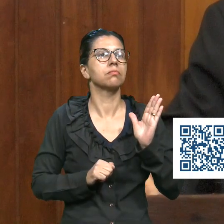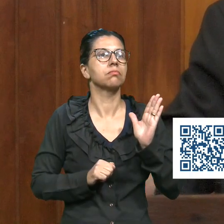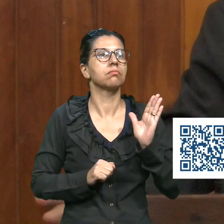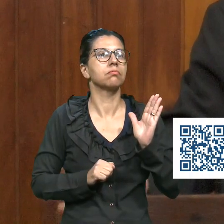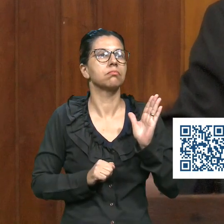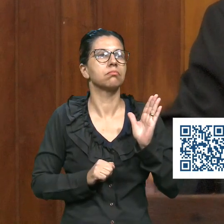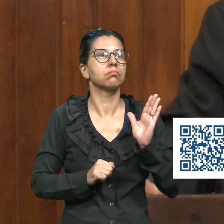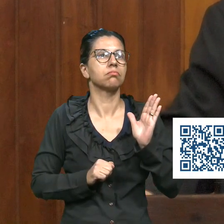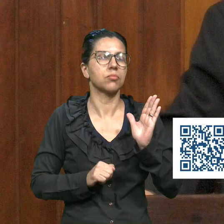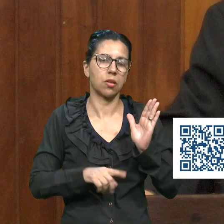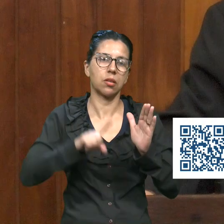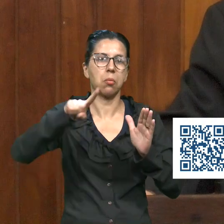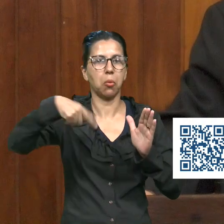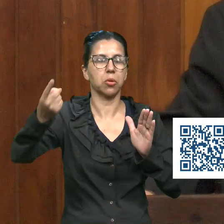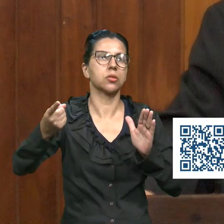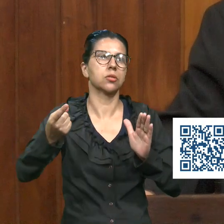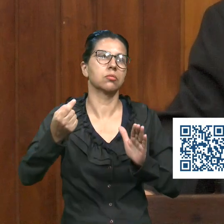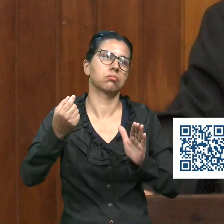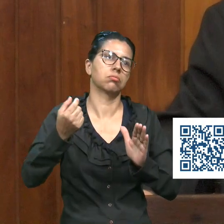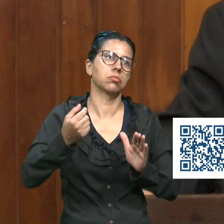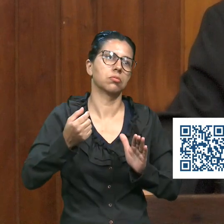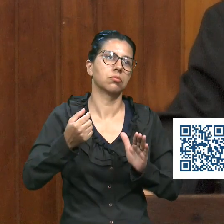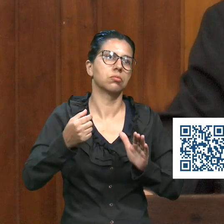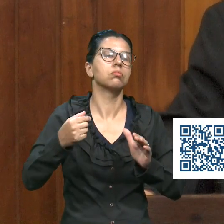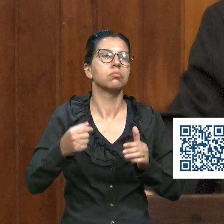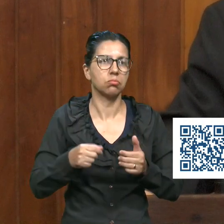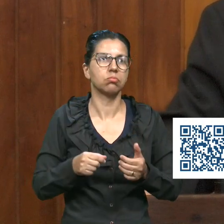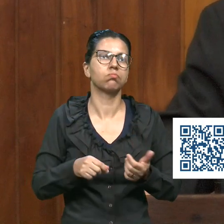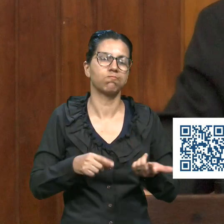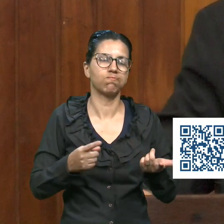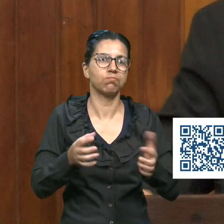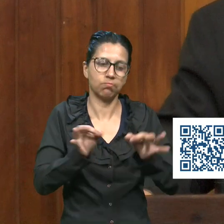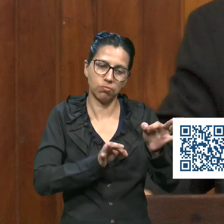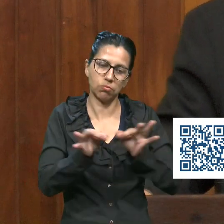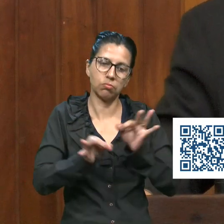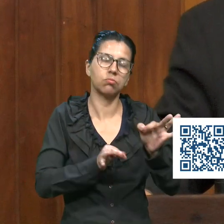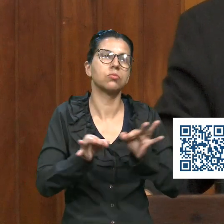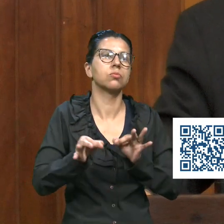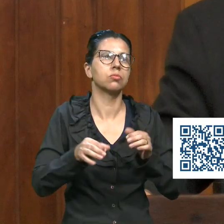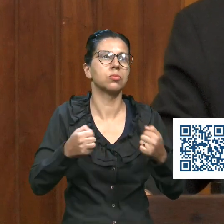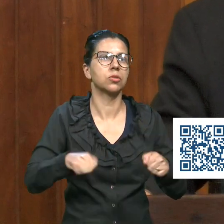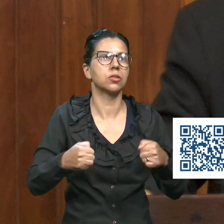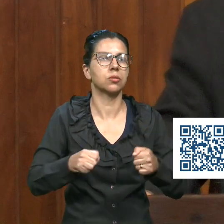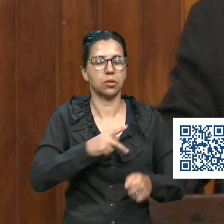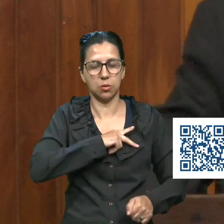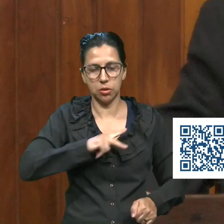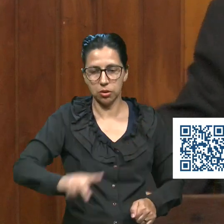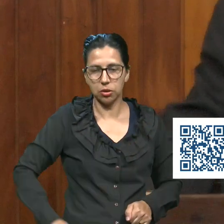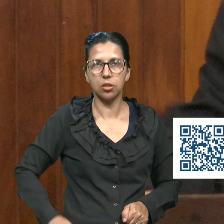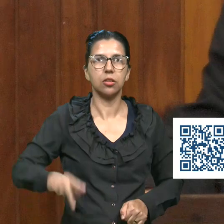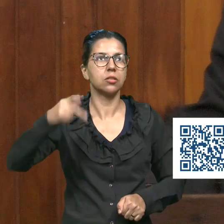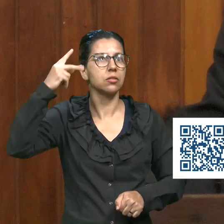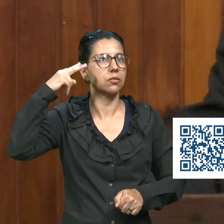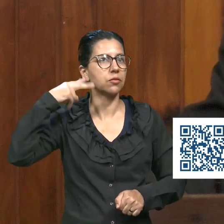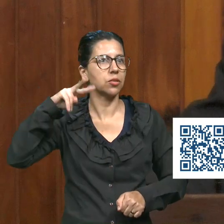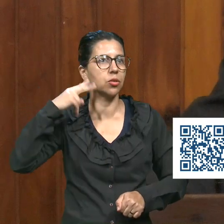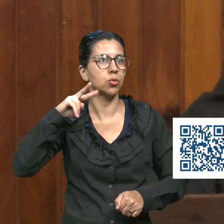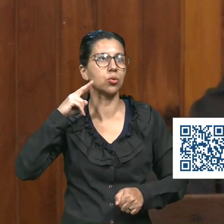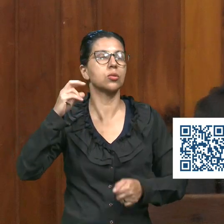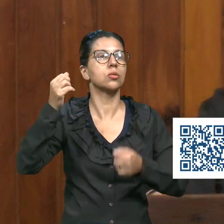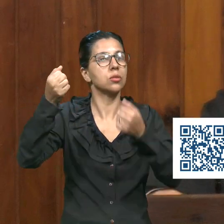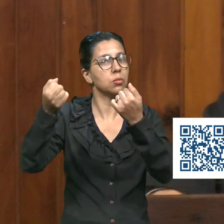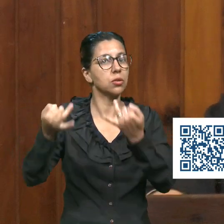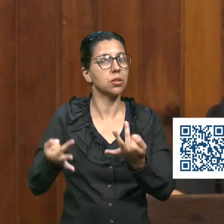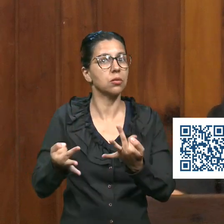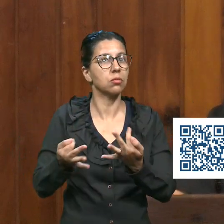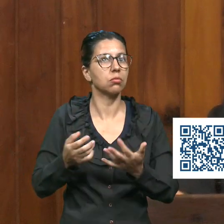acaba indo para o Supremo, e isso deve ser resolvido. Mas eu chamei a atenção, senhor presidente, senhores vereadores, para um fato que eu